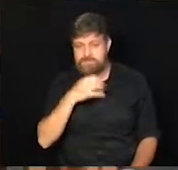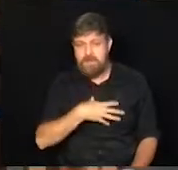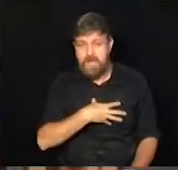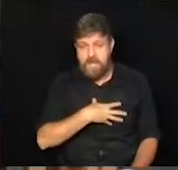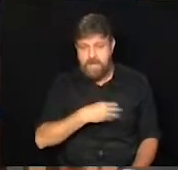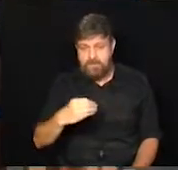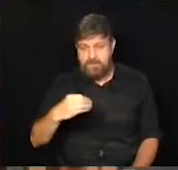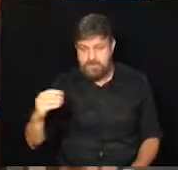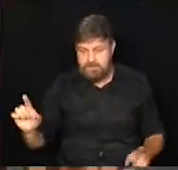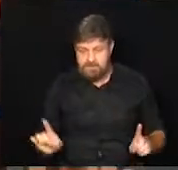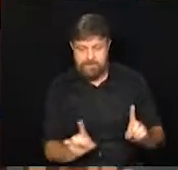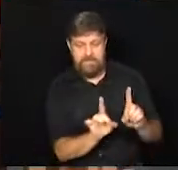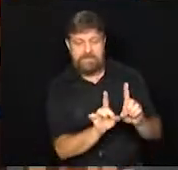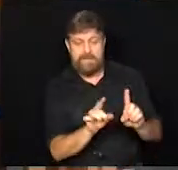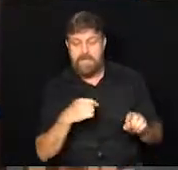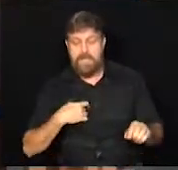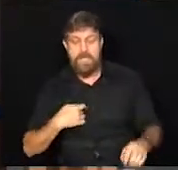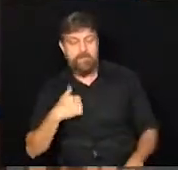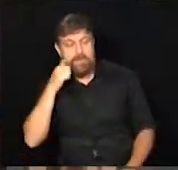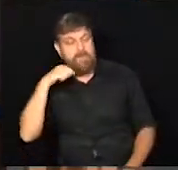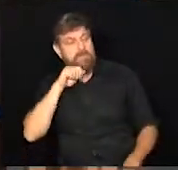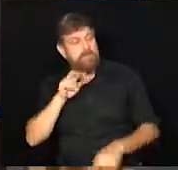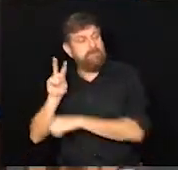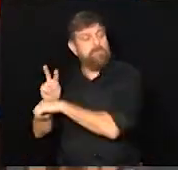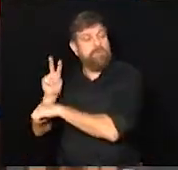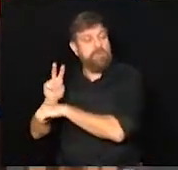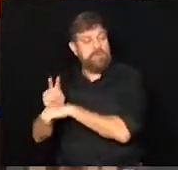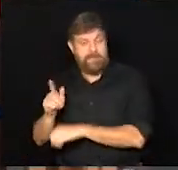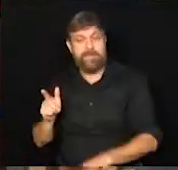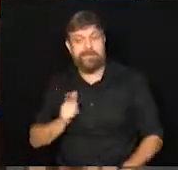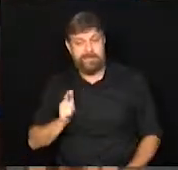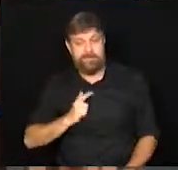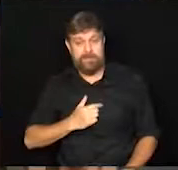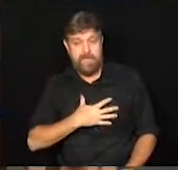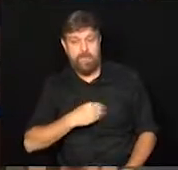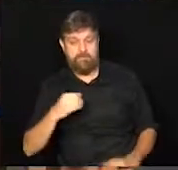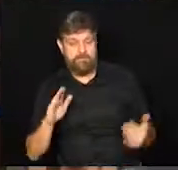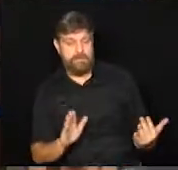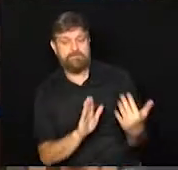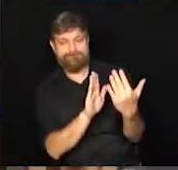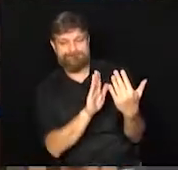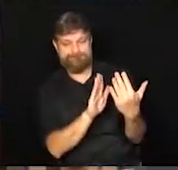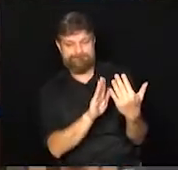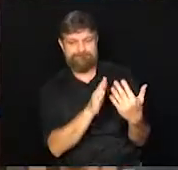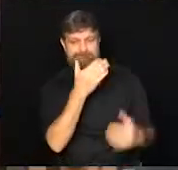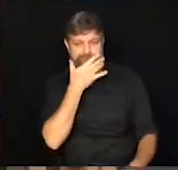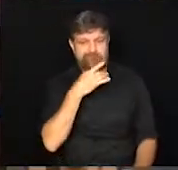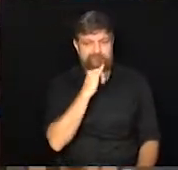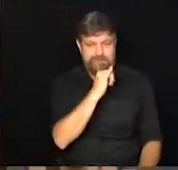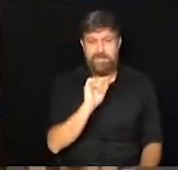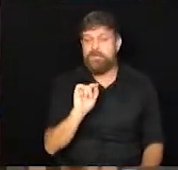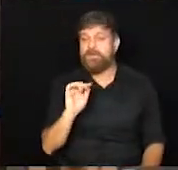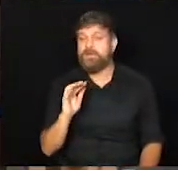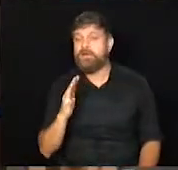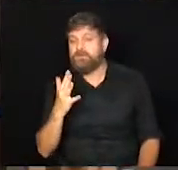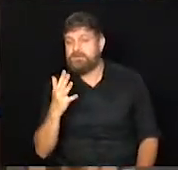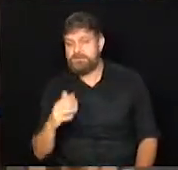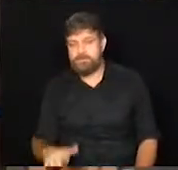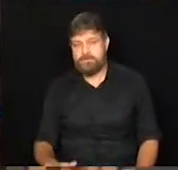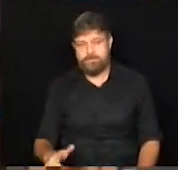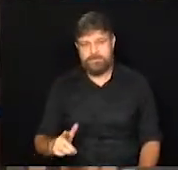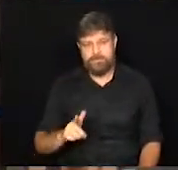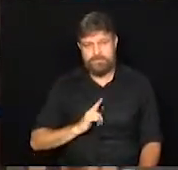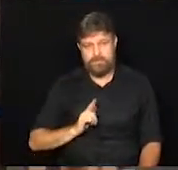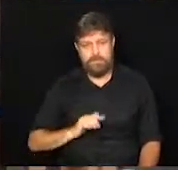mães, não é isso que aconteceu há pouco tempo aqui em Campinas, na região, não é o primeiro que eu vejo. que acabou, né, tendo